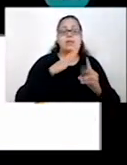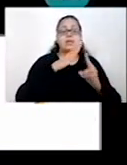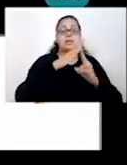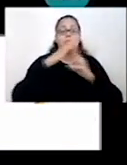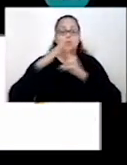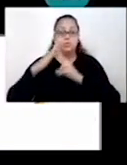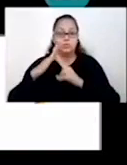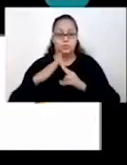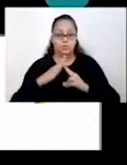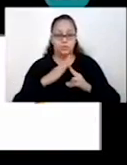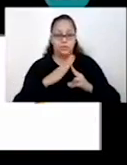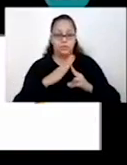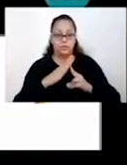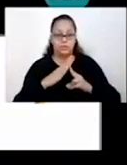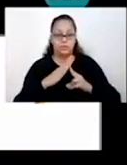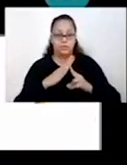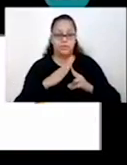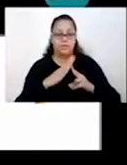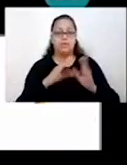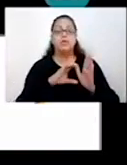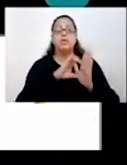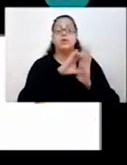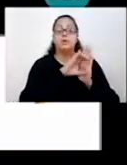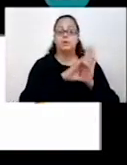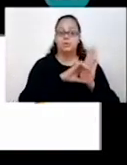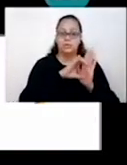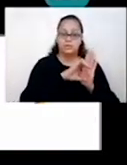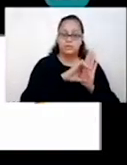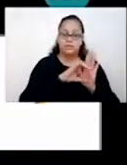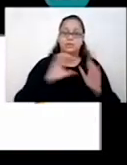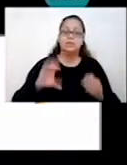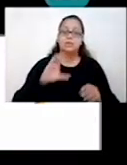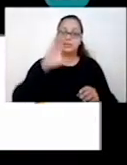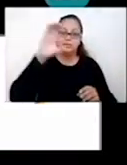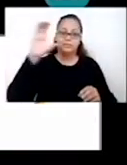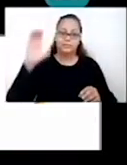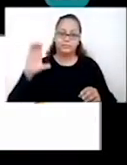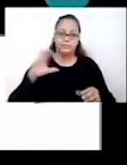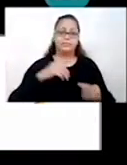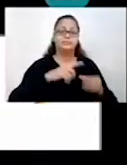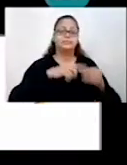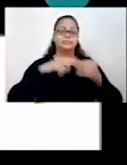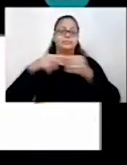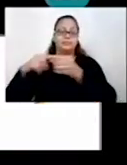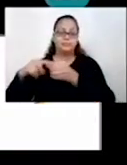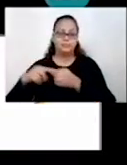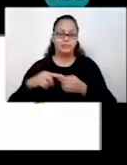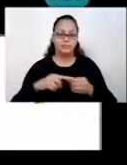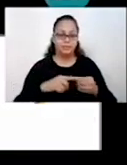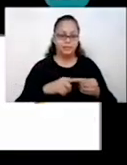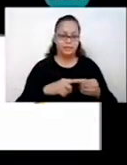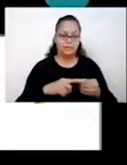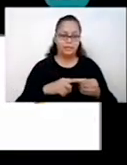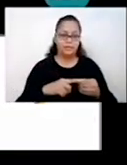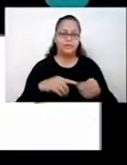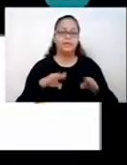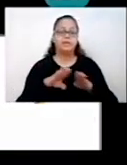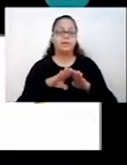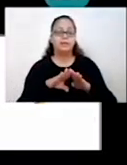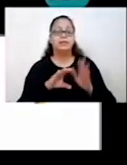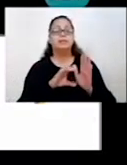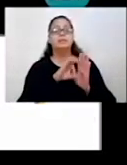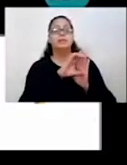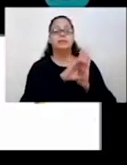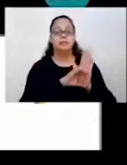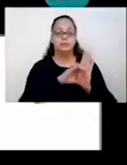urbanização, conceituamos, e conversamos um pouco sobre as regiões metropolitanas e também